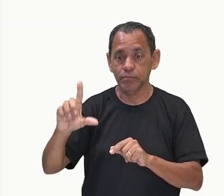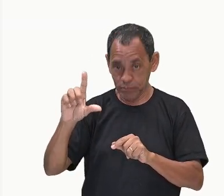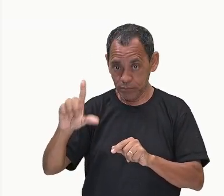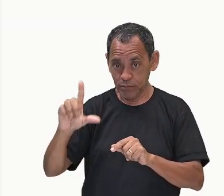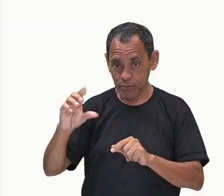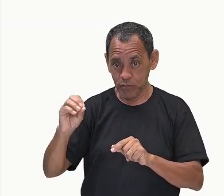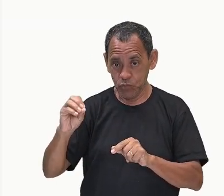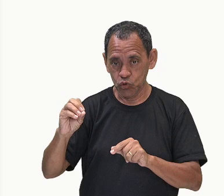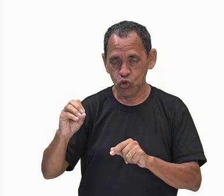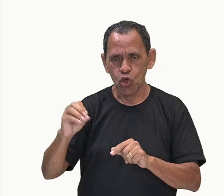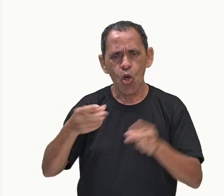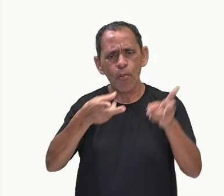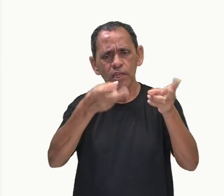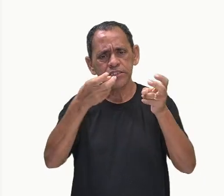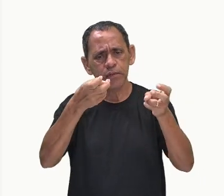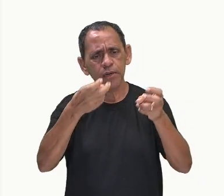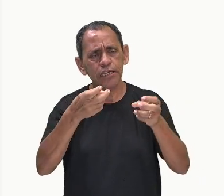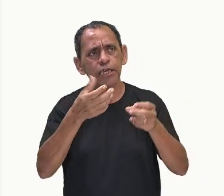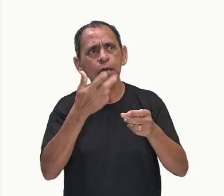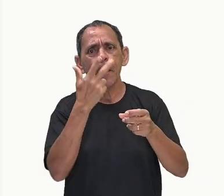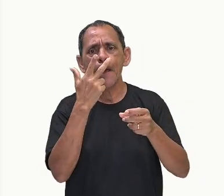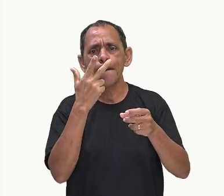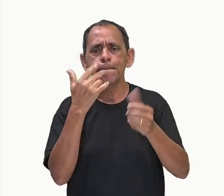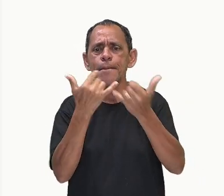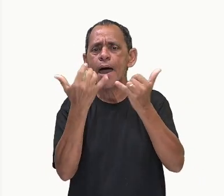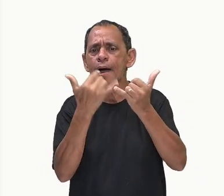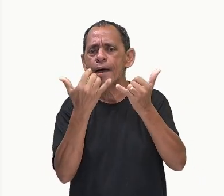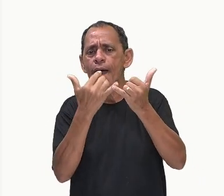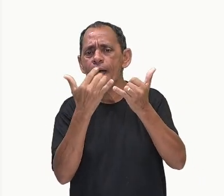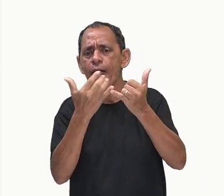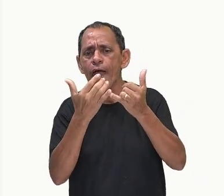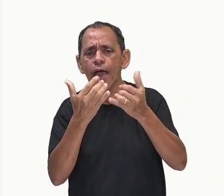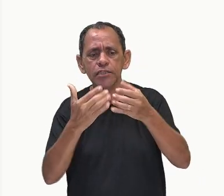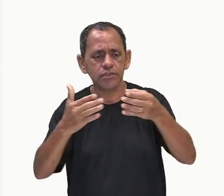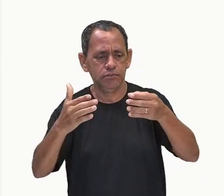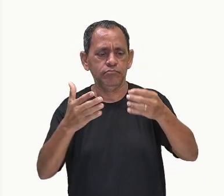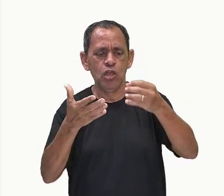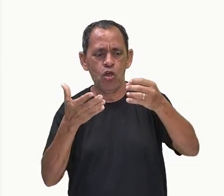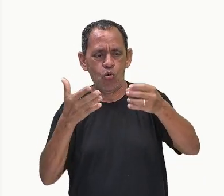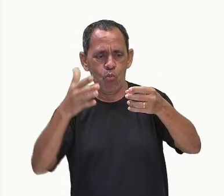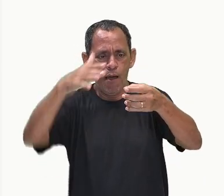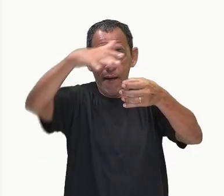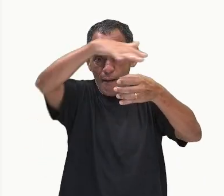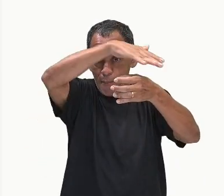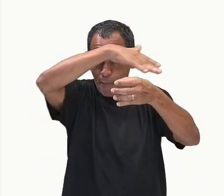né? A tampa do cilindro, essa base superior,